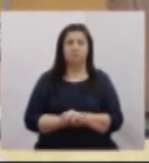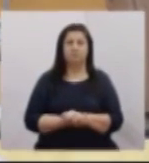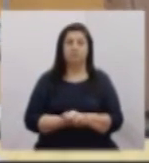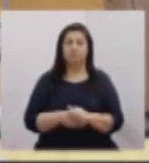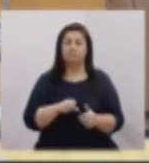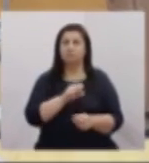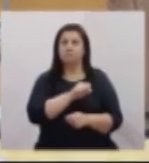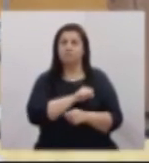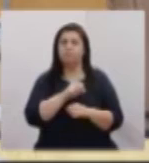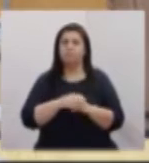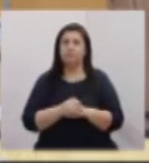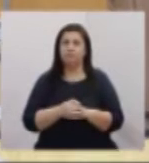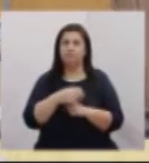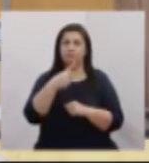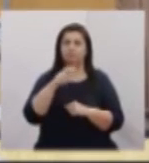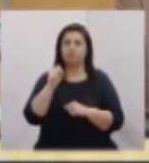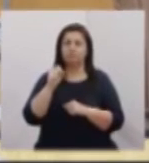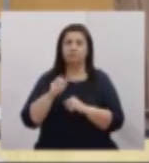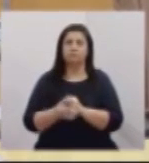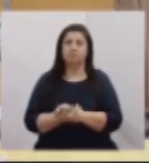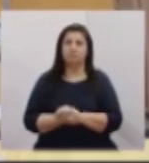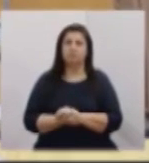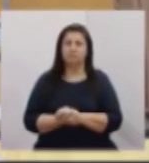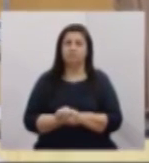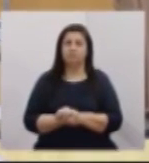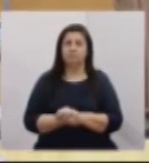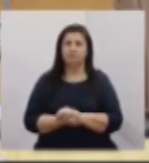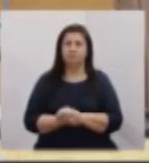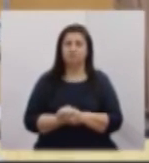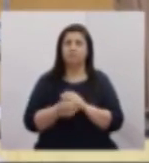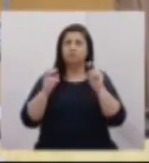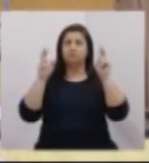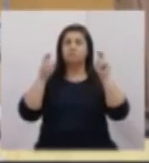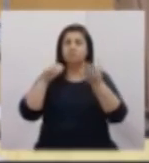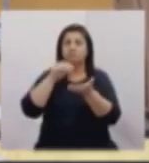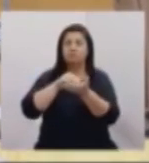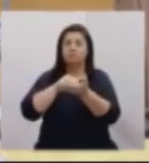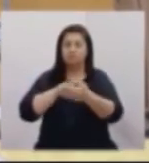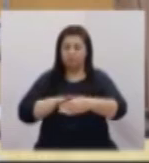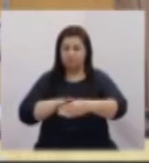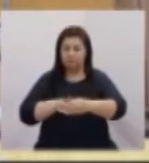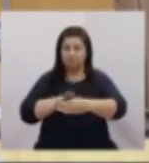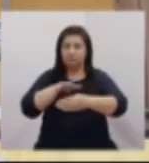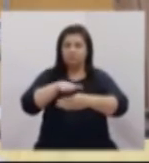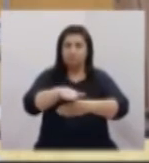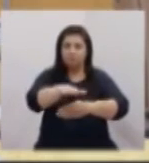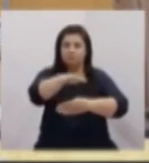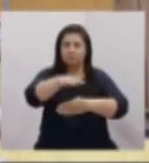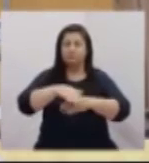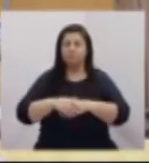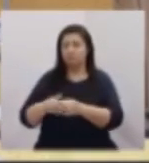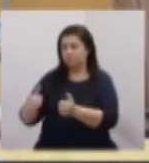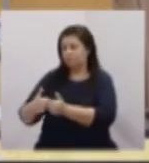Requerimento de número 28. Refere-se à falta de rampa de acesso para pedestre ao lado da